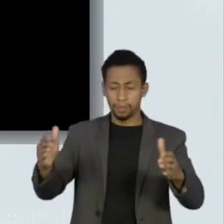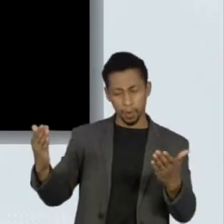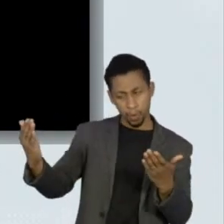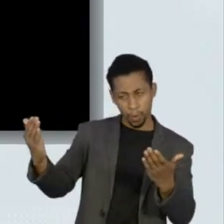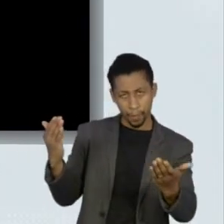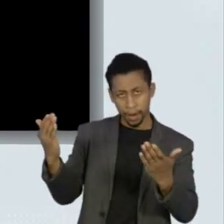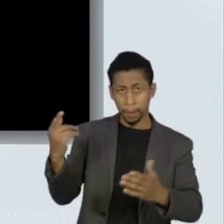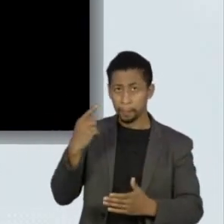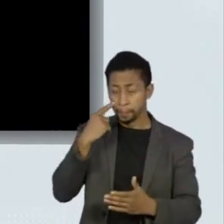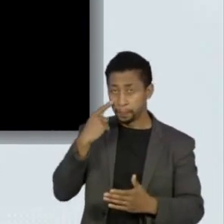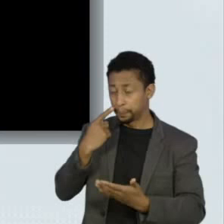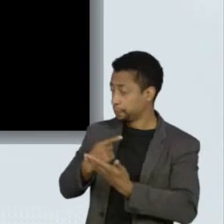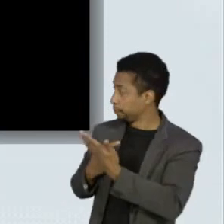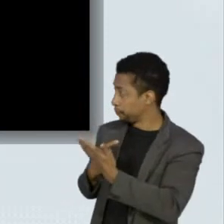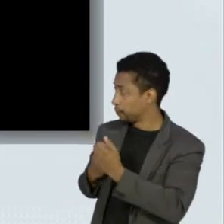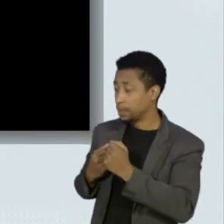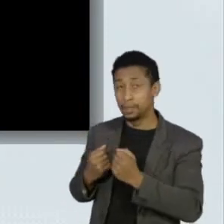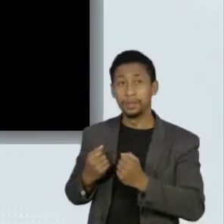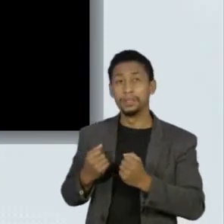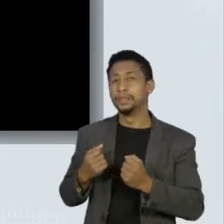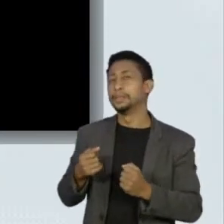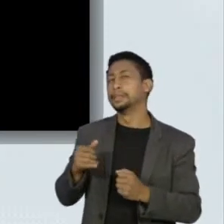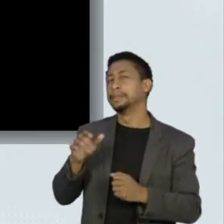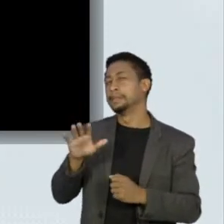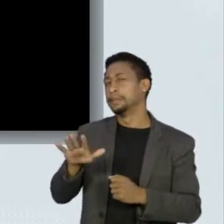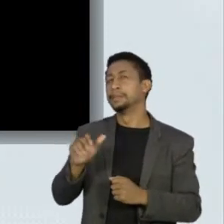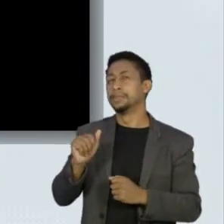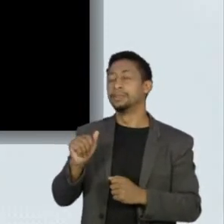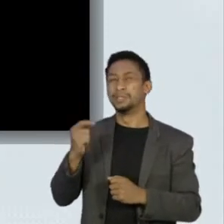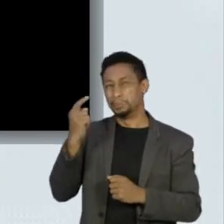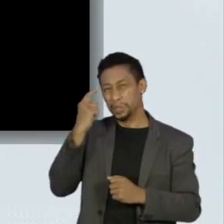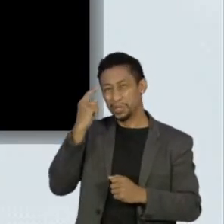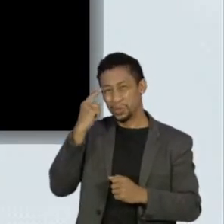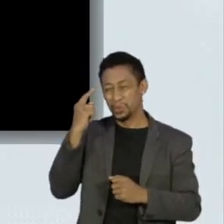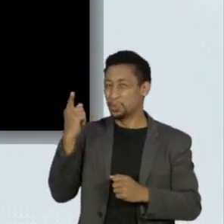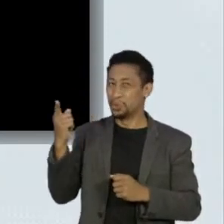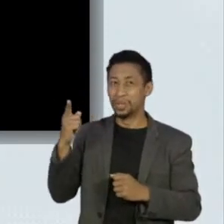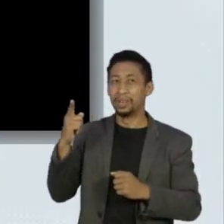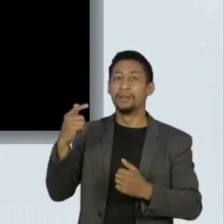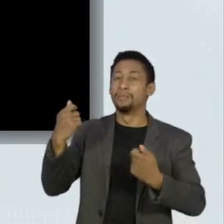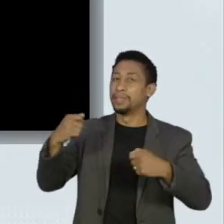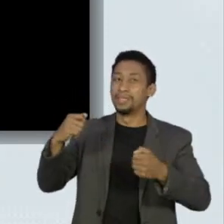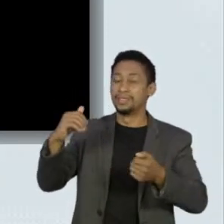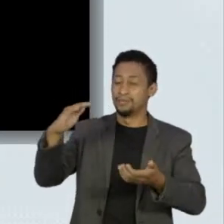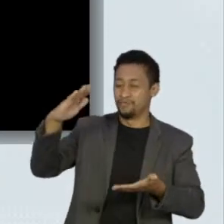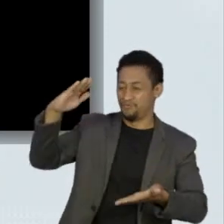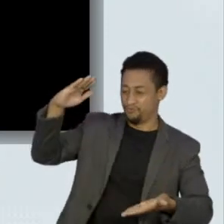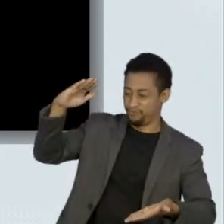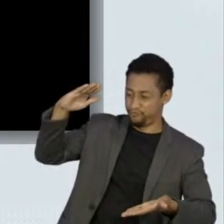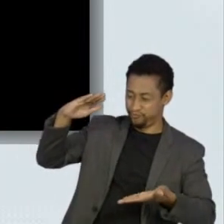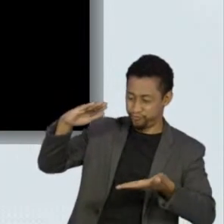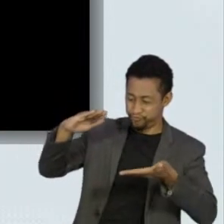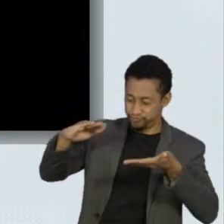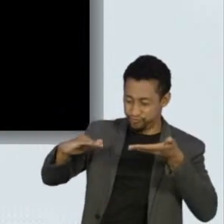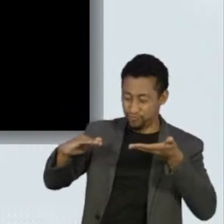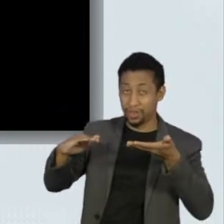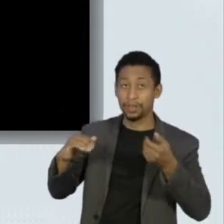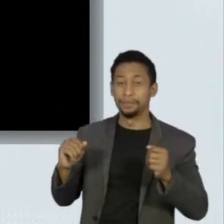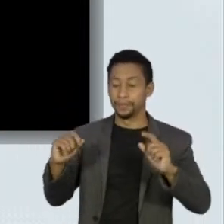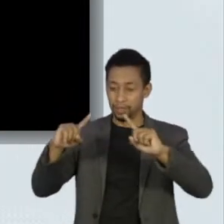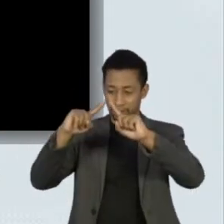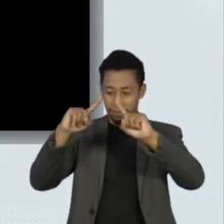de progressão clínica seja, entre aspas, afundada. Então, cai essa parte superior, que são os